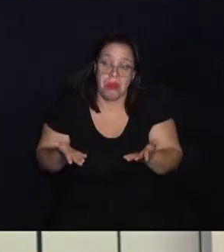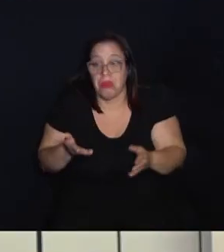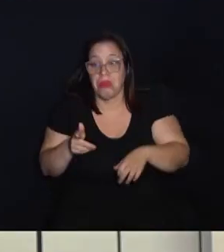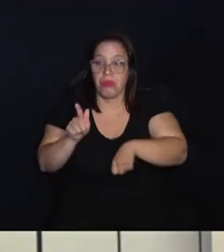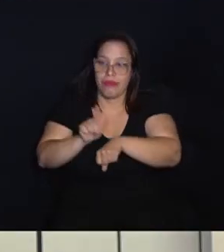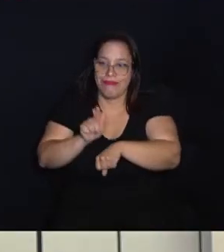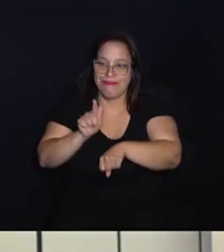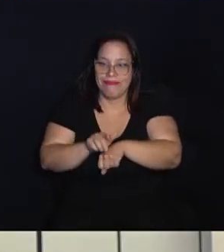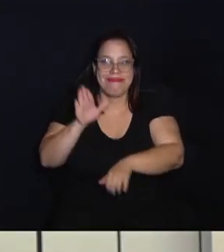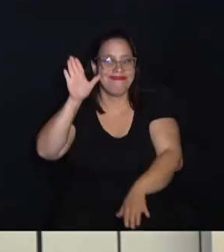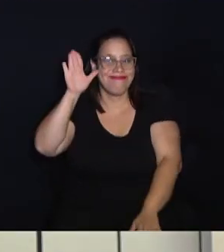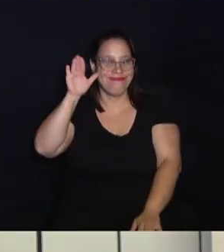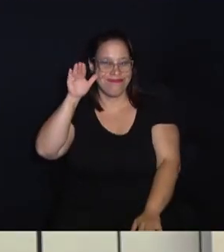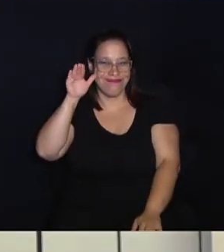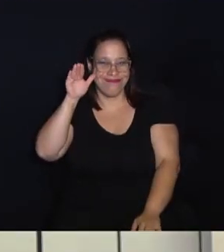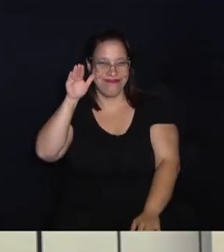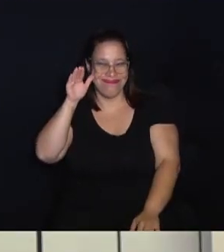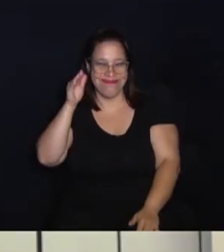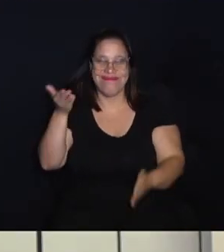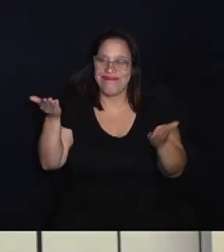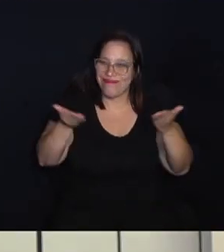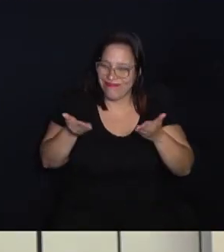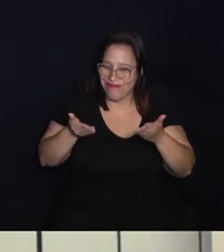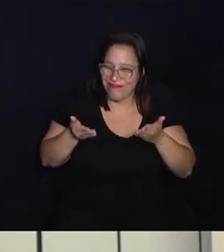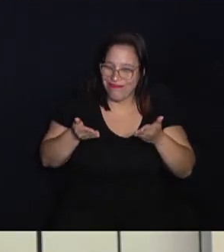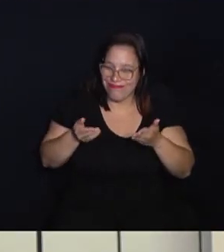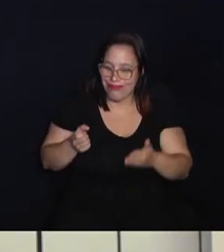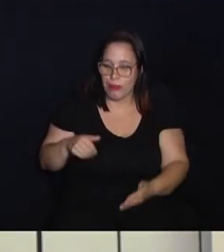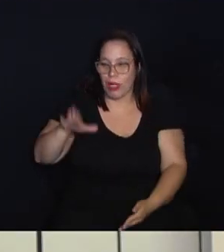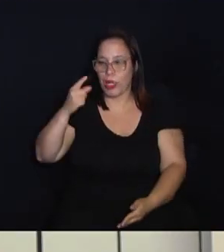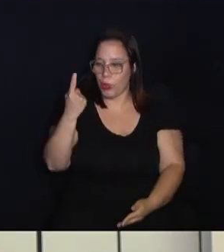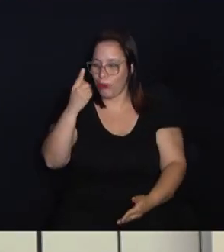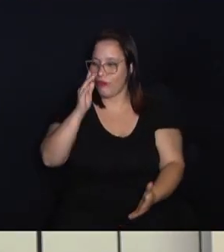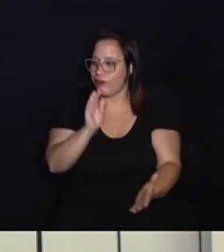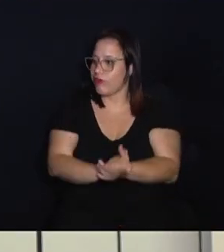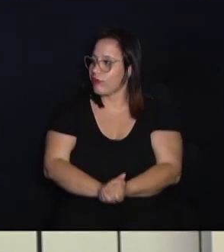profissional, curiosidades, acompanhe mais um perfil.